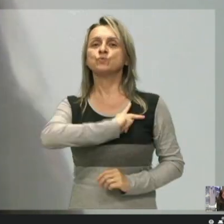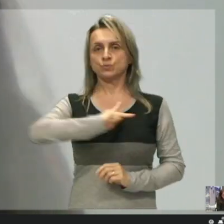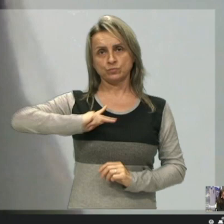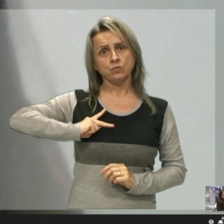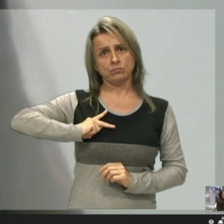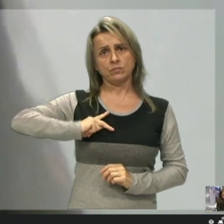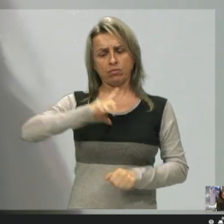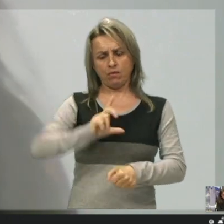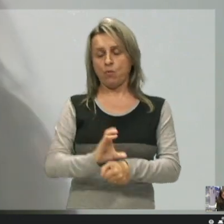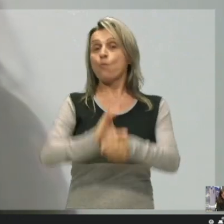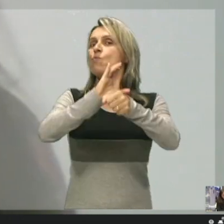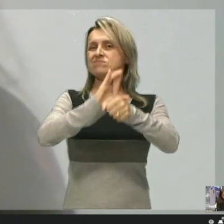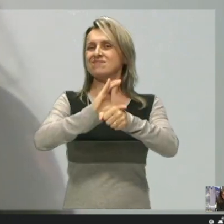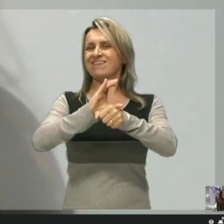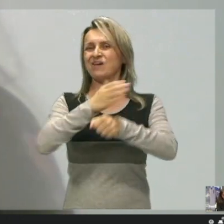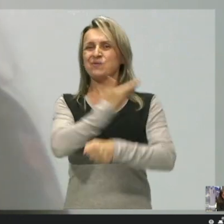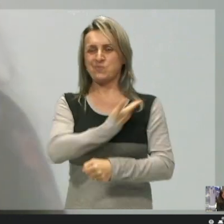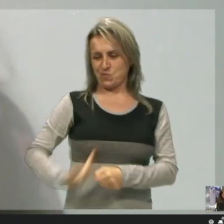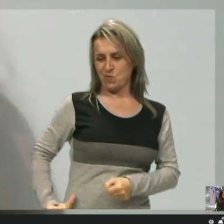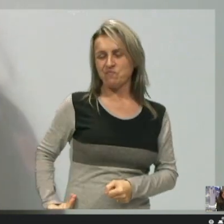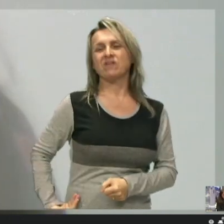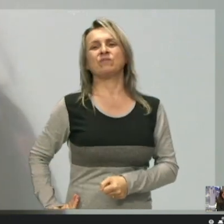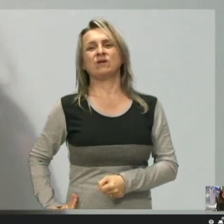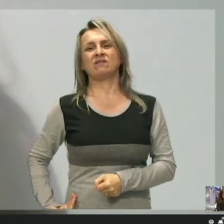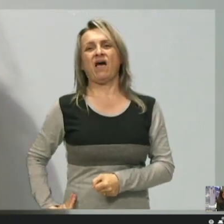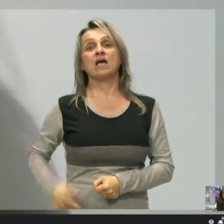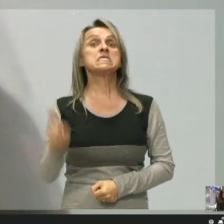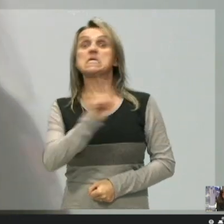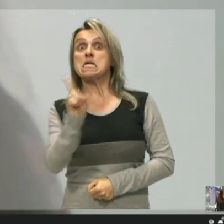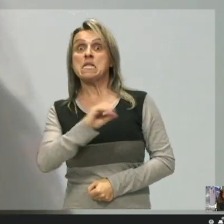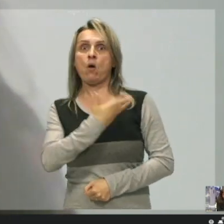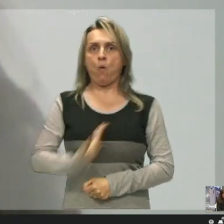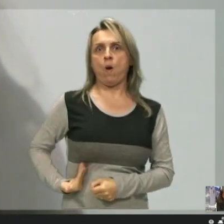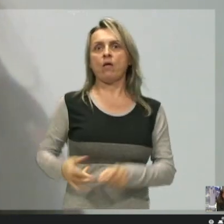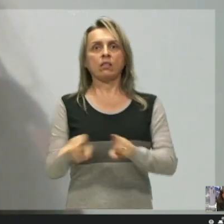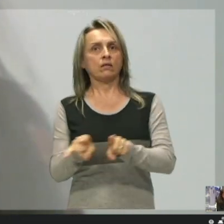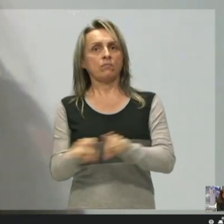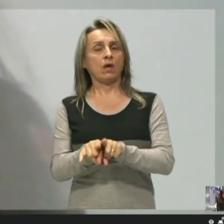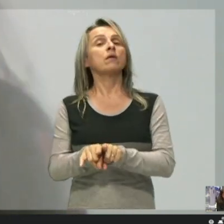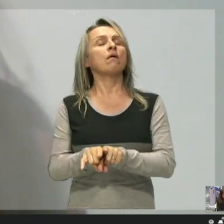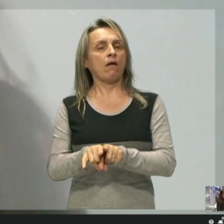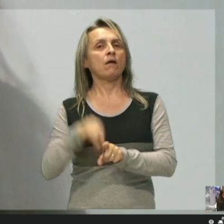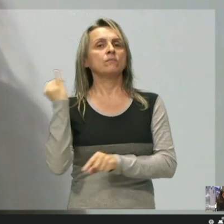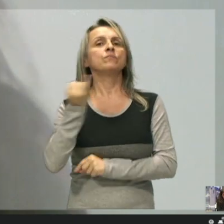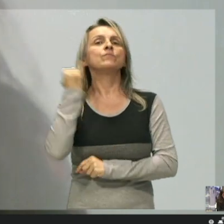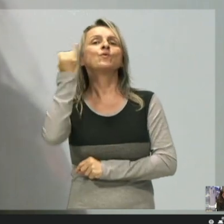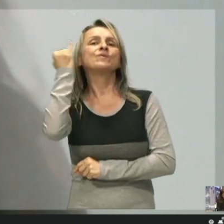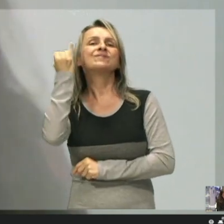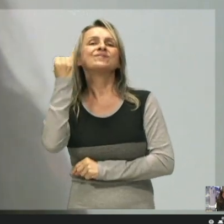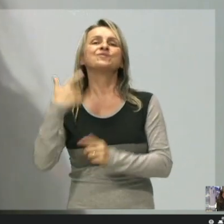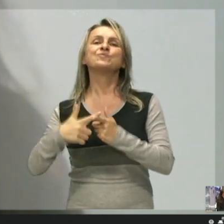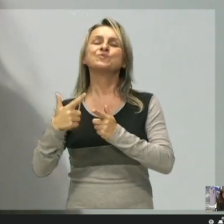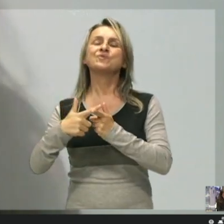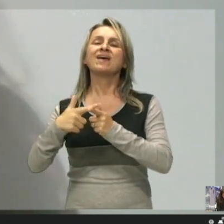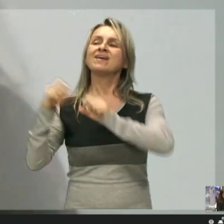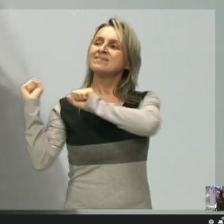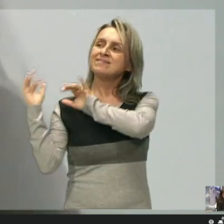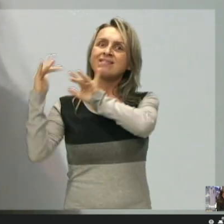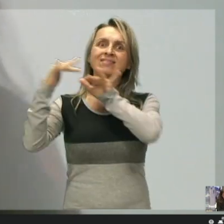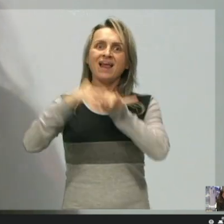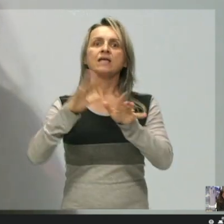conselheiros governamentais e não governamentais enriquece muito. Eles trazem essa demanda para o conselho, né? Em todos